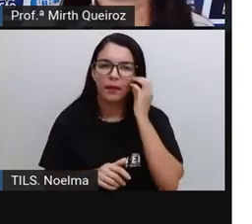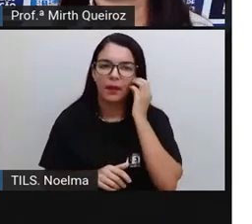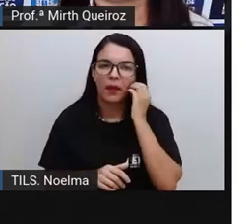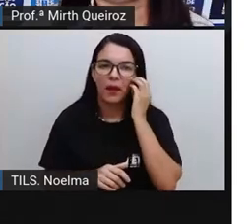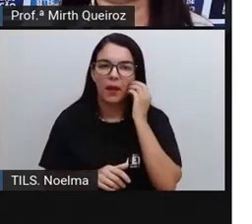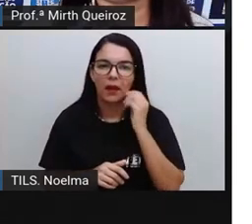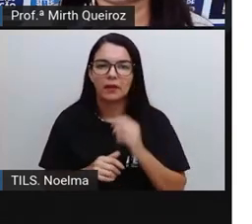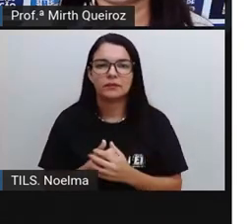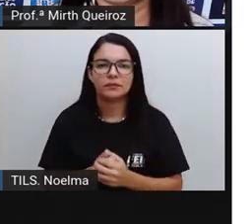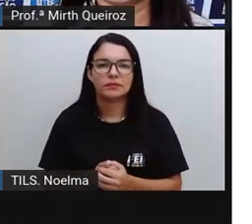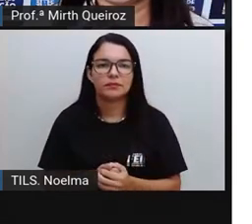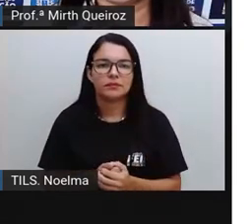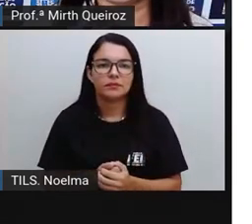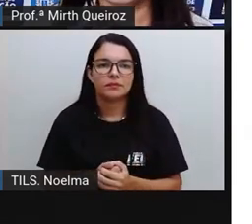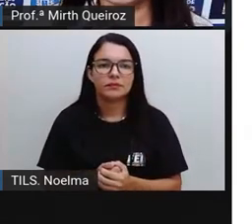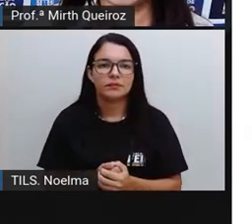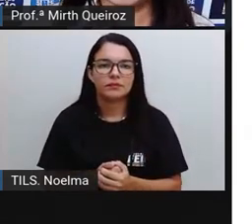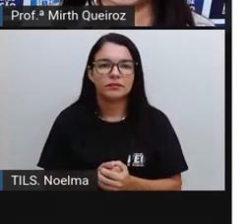as linhas.